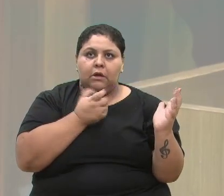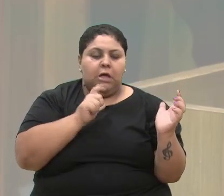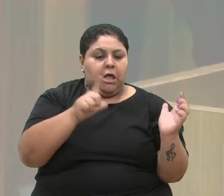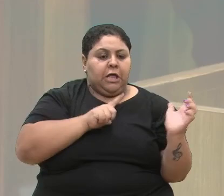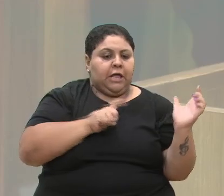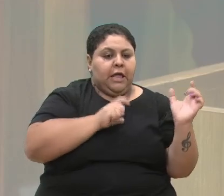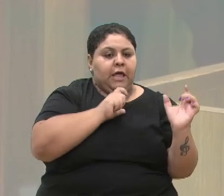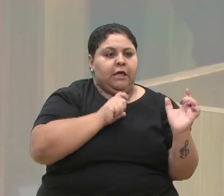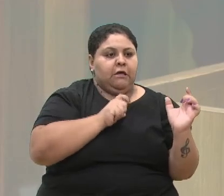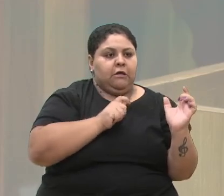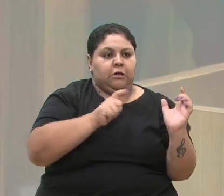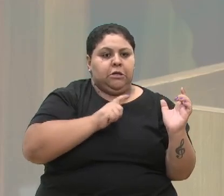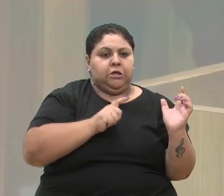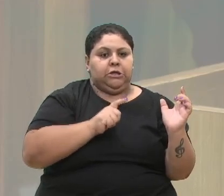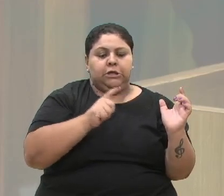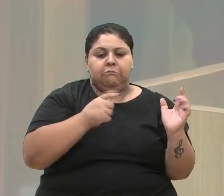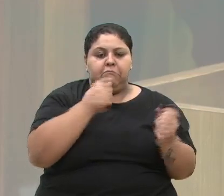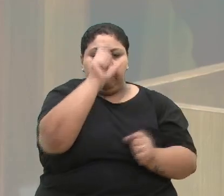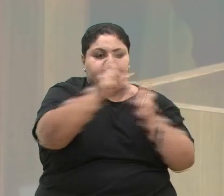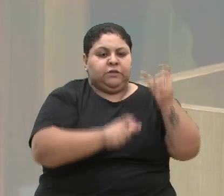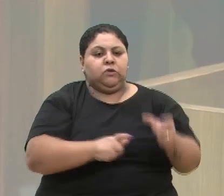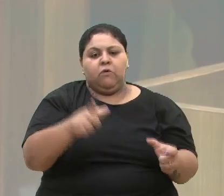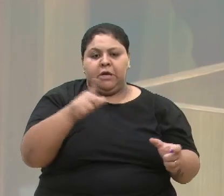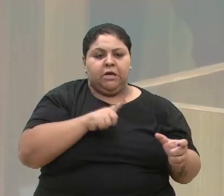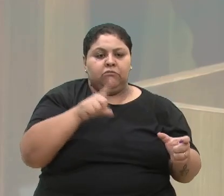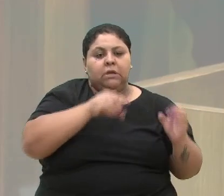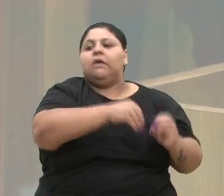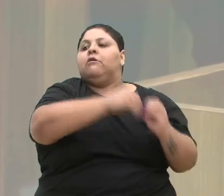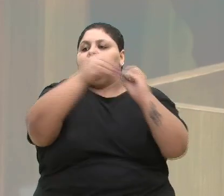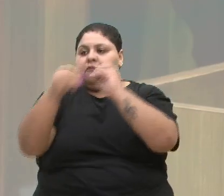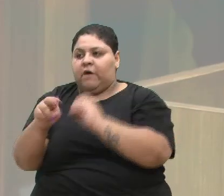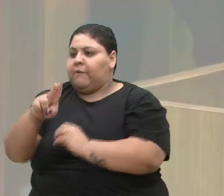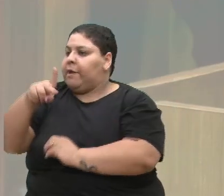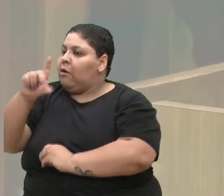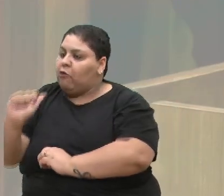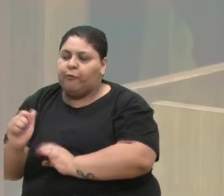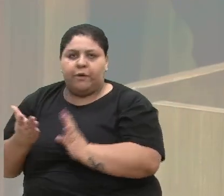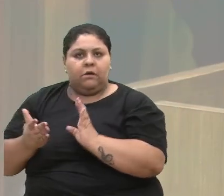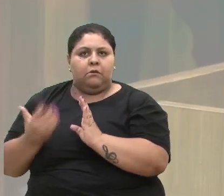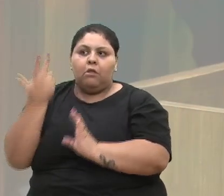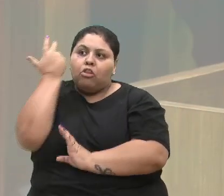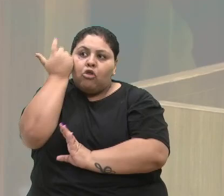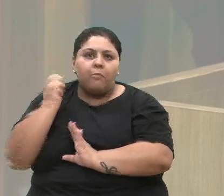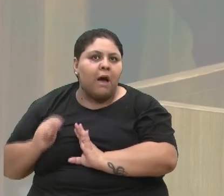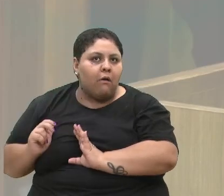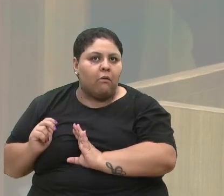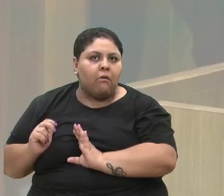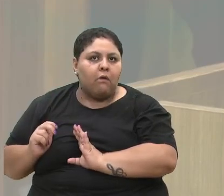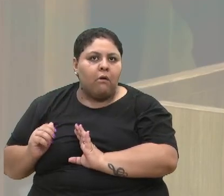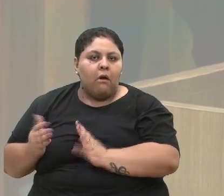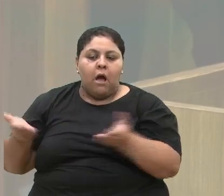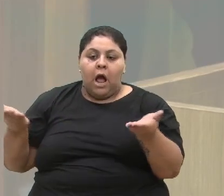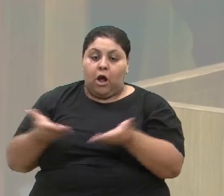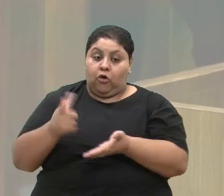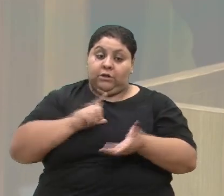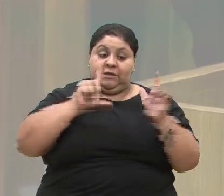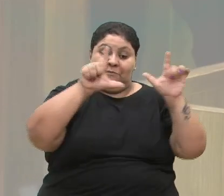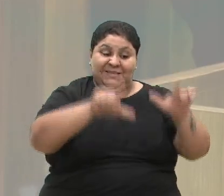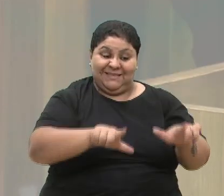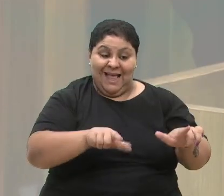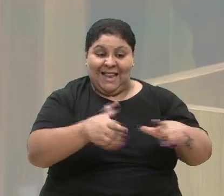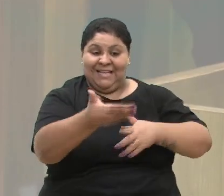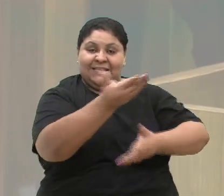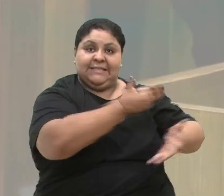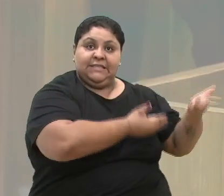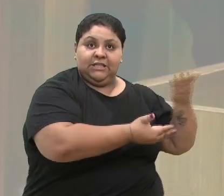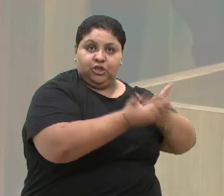Uma parte, verdade. Dirijam-se à UBS. Mas a questão é que se você tiver uma sala de atendimento